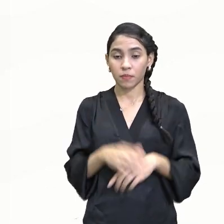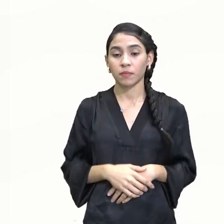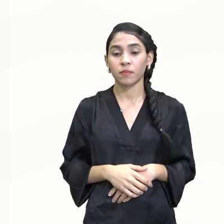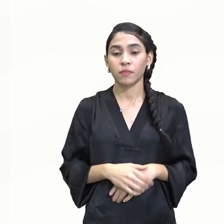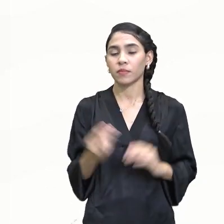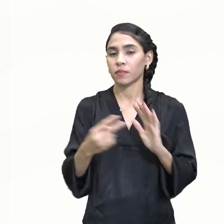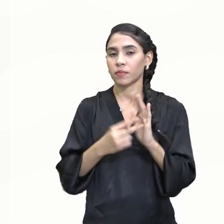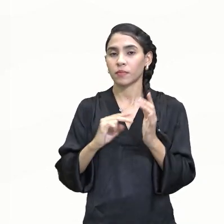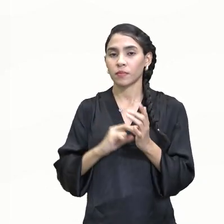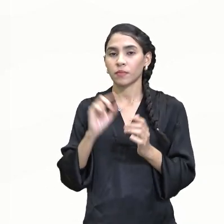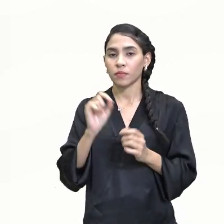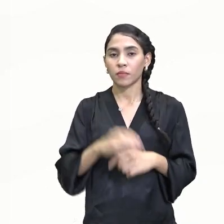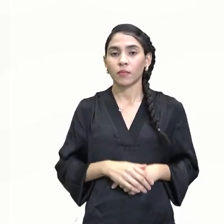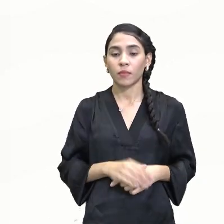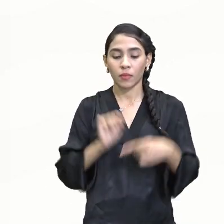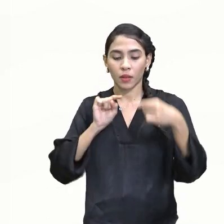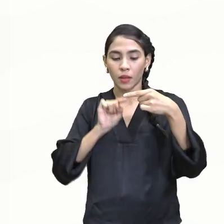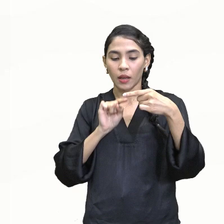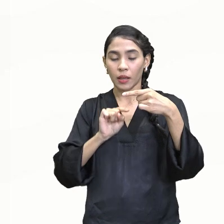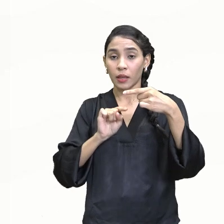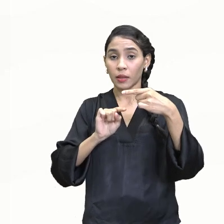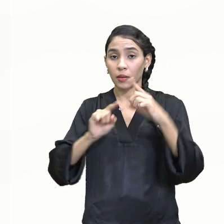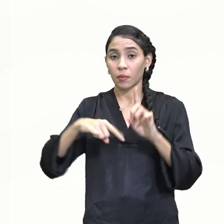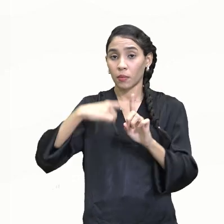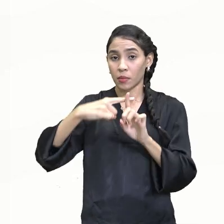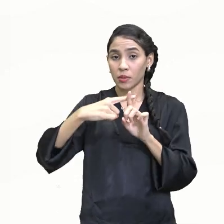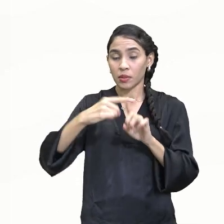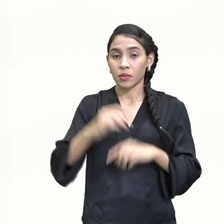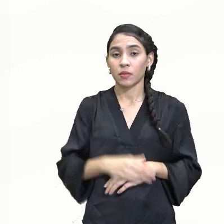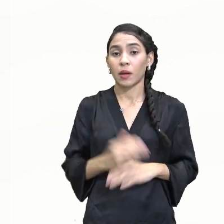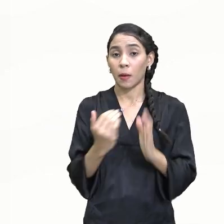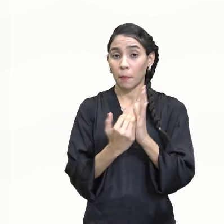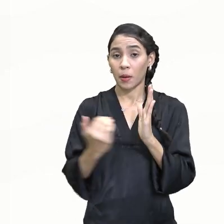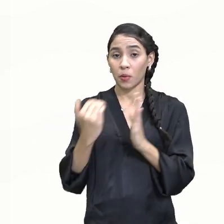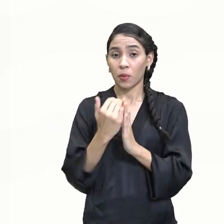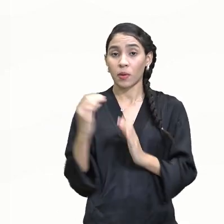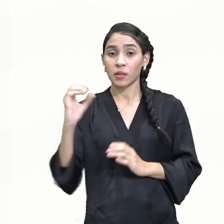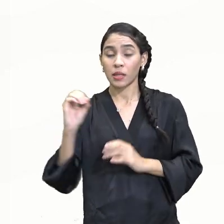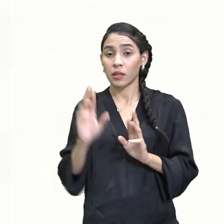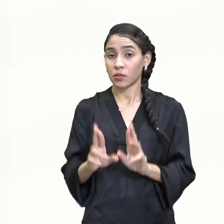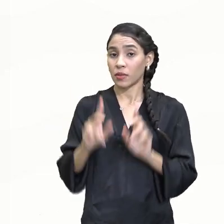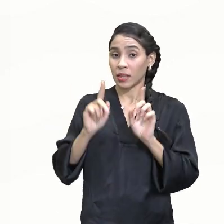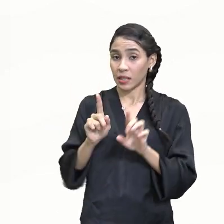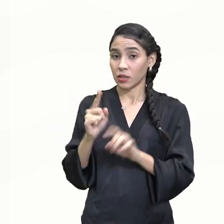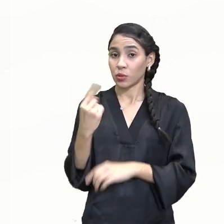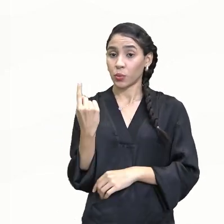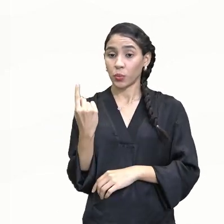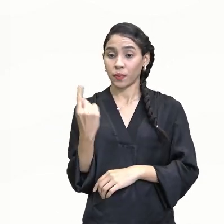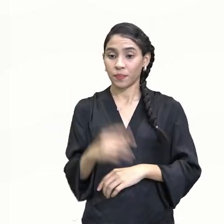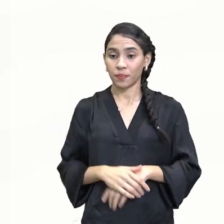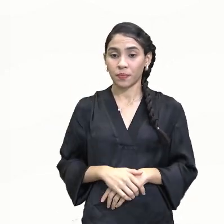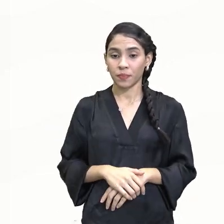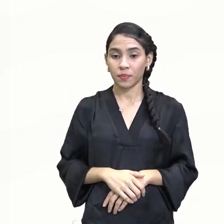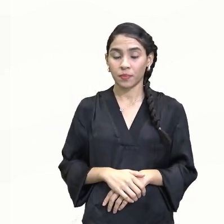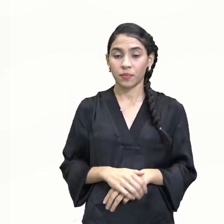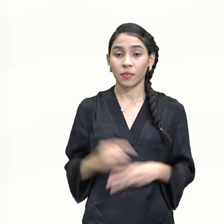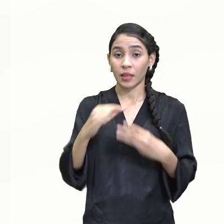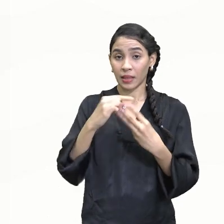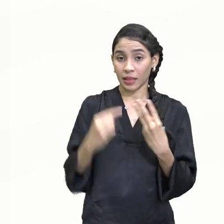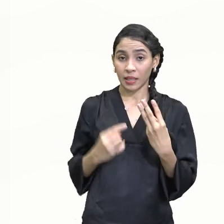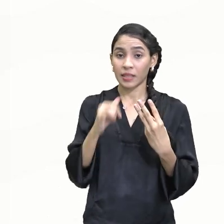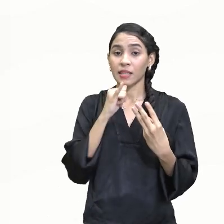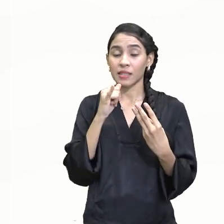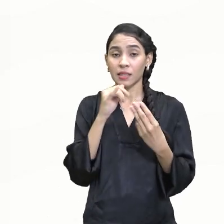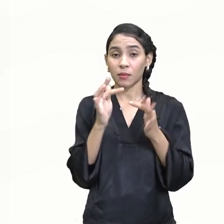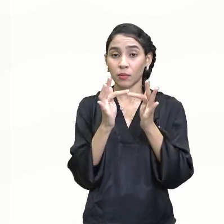seja, a base é positiva, é maior do que 0 e é diferente de 1. Então, nós temos aí 3